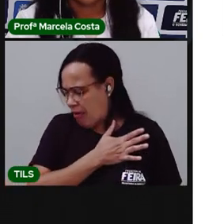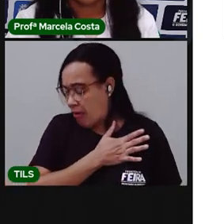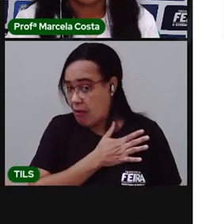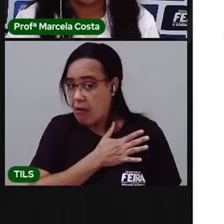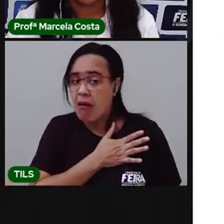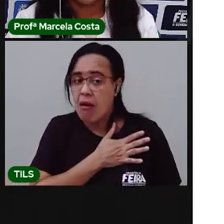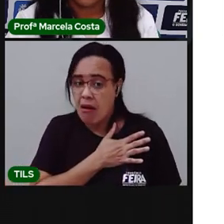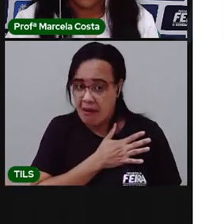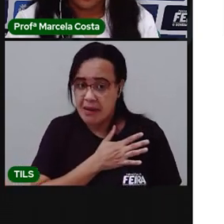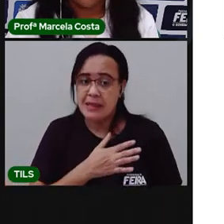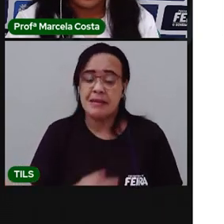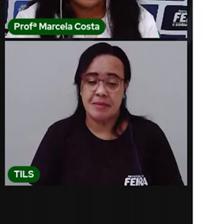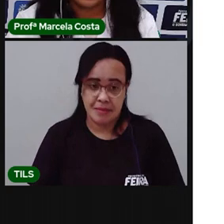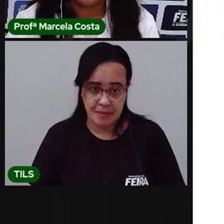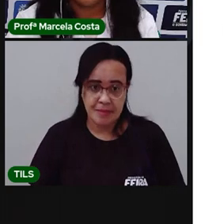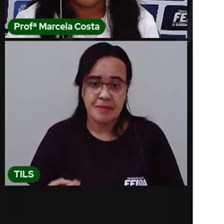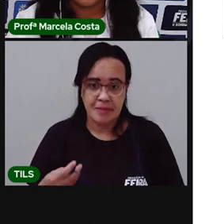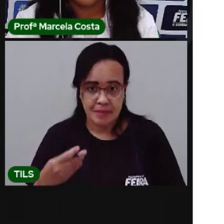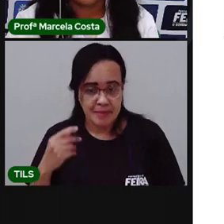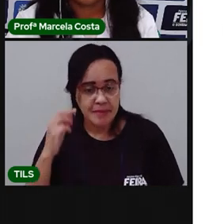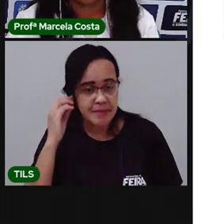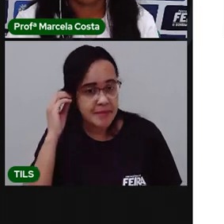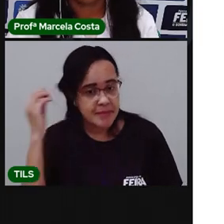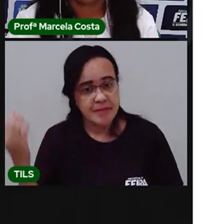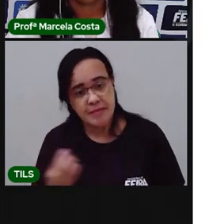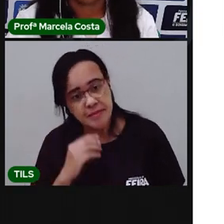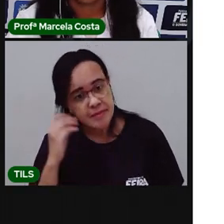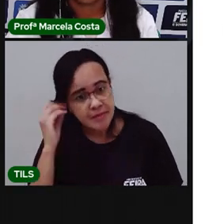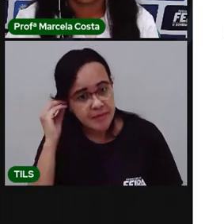gente está escutando o som de qual letra primeiro?